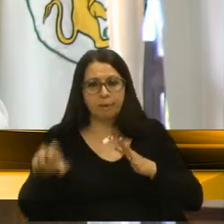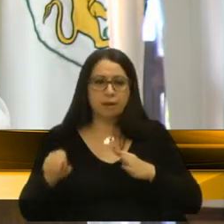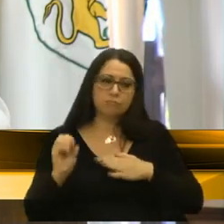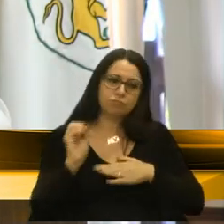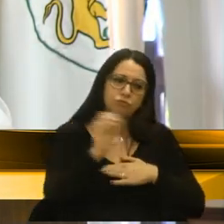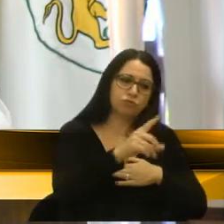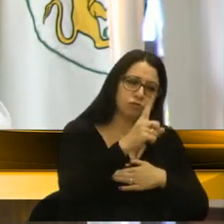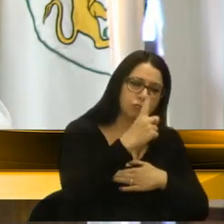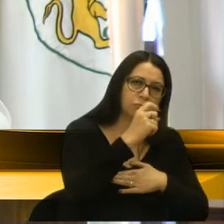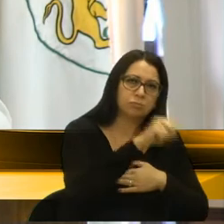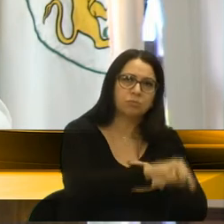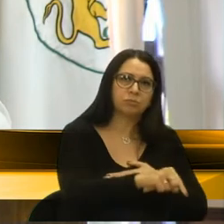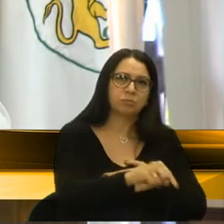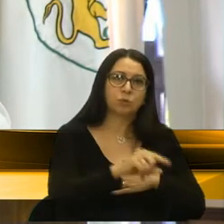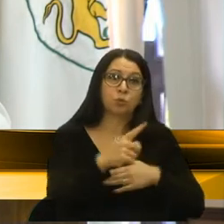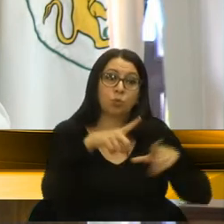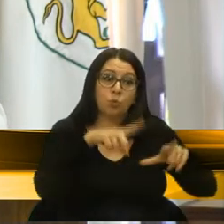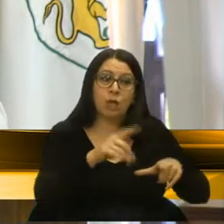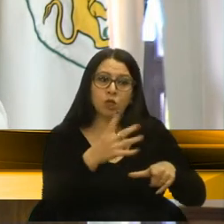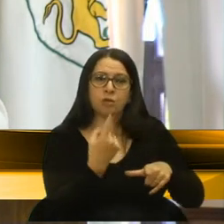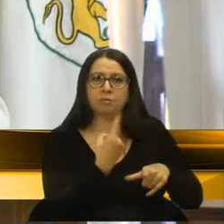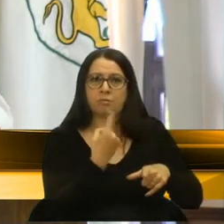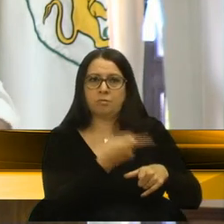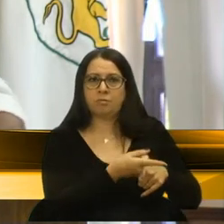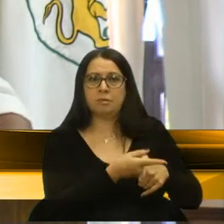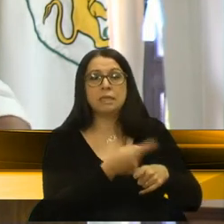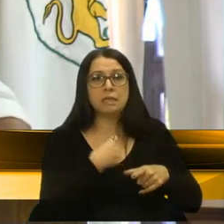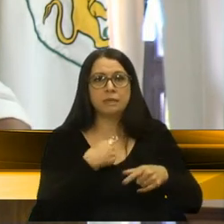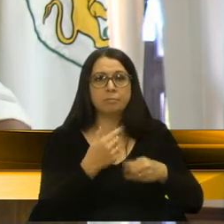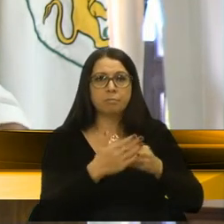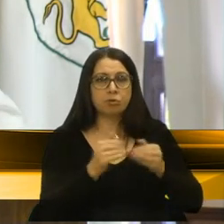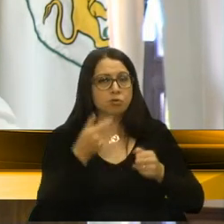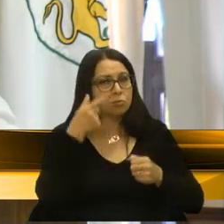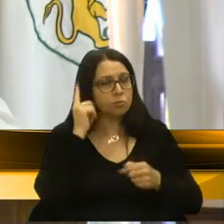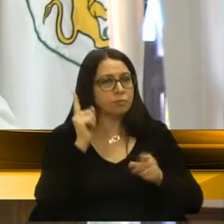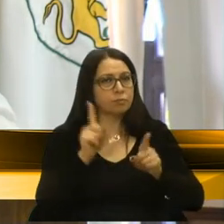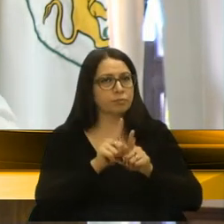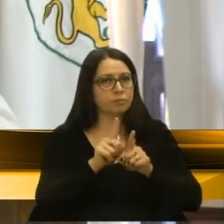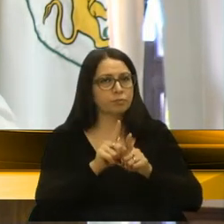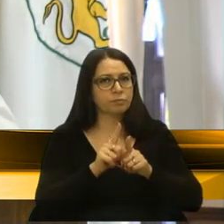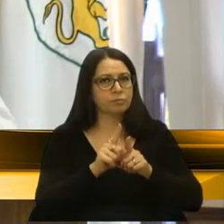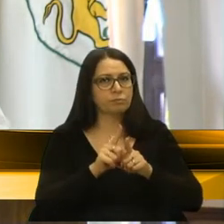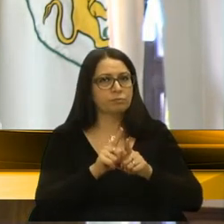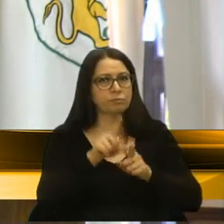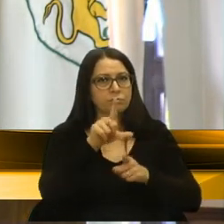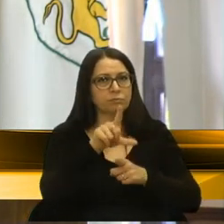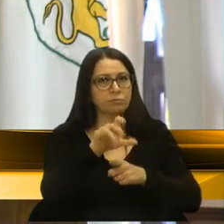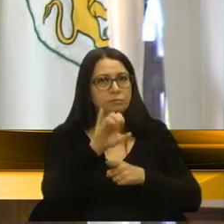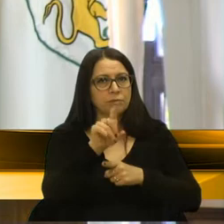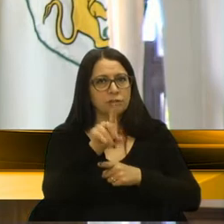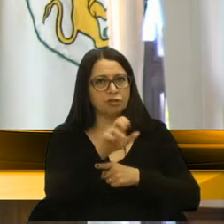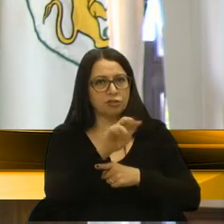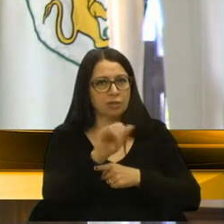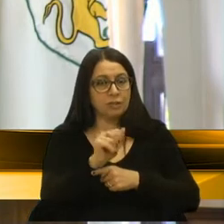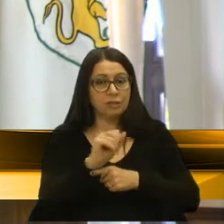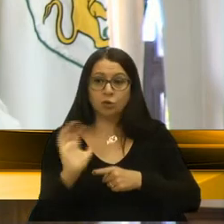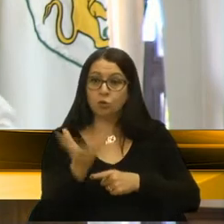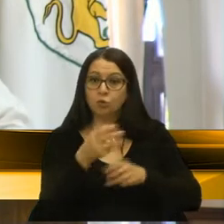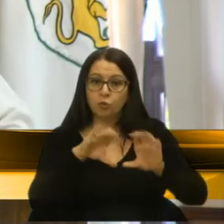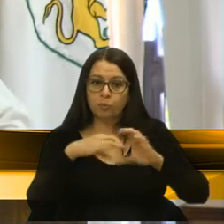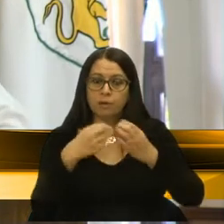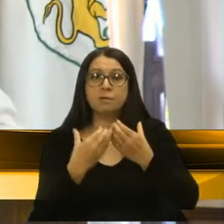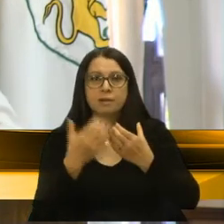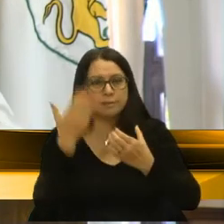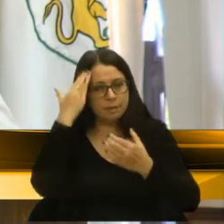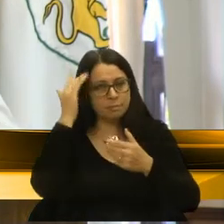levam e largam o depósito tudo num lugar só. Me solicitaram ontem também a instalação de uma lixeira comunitária, que nós sabemos